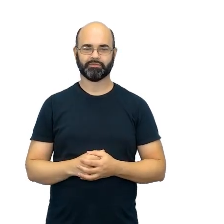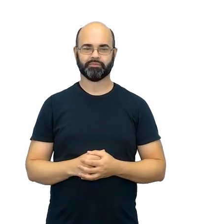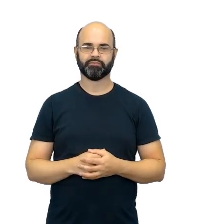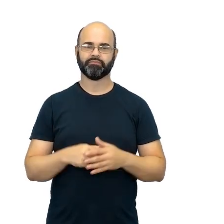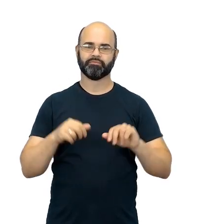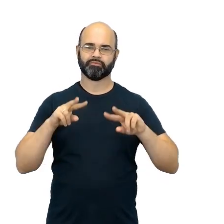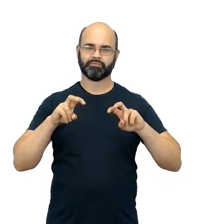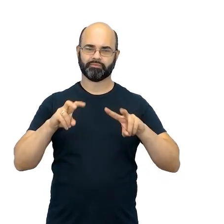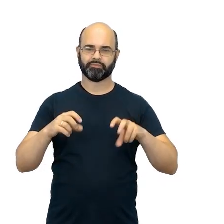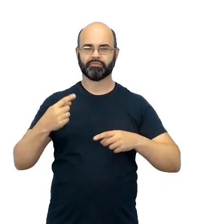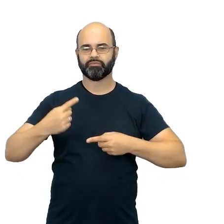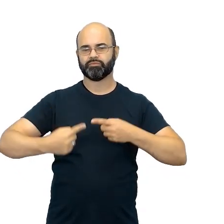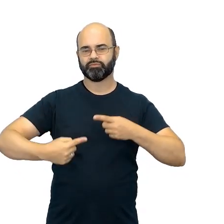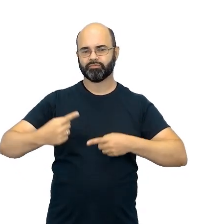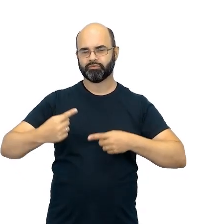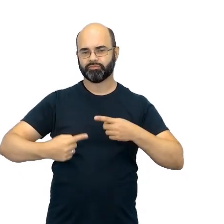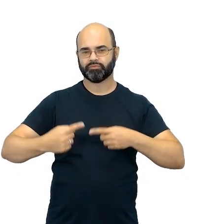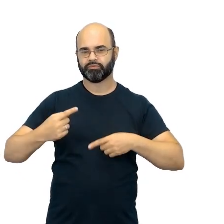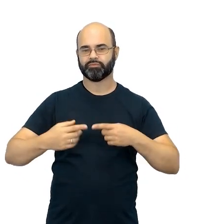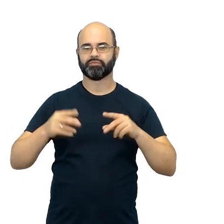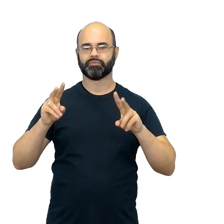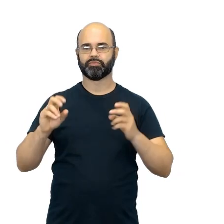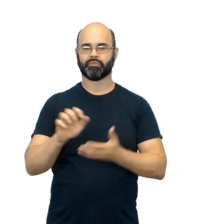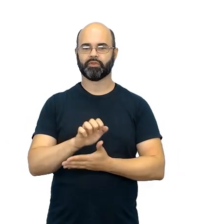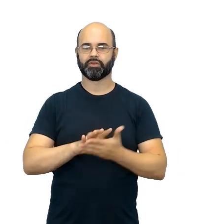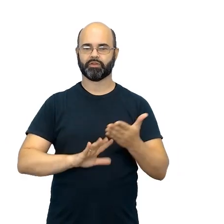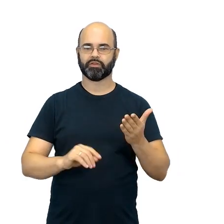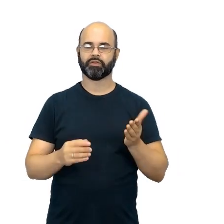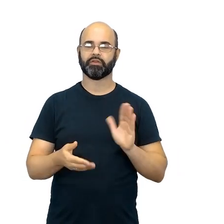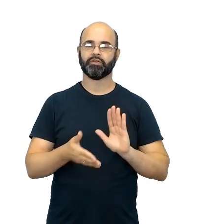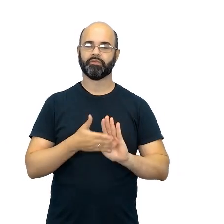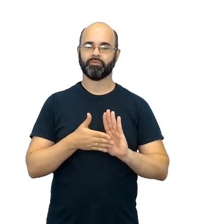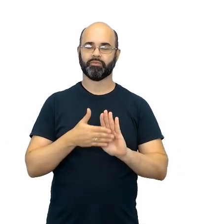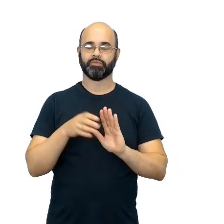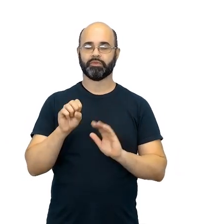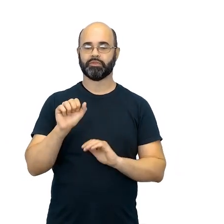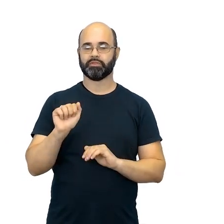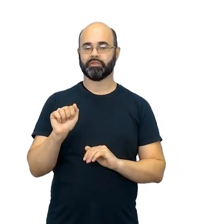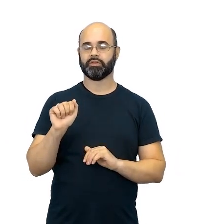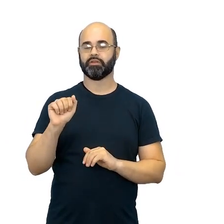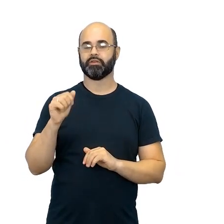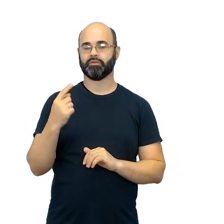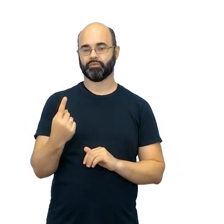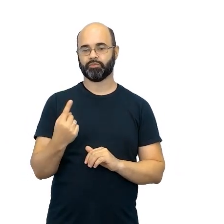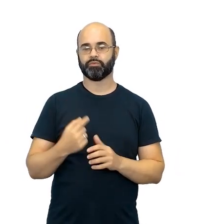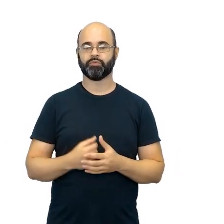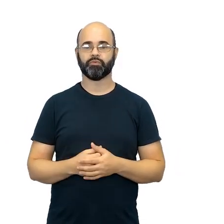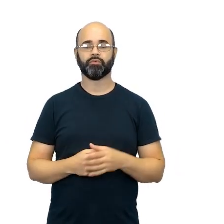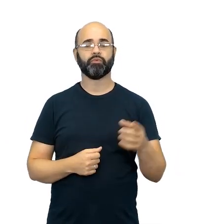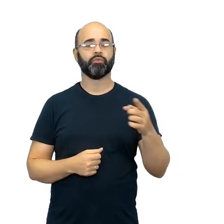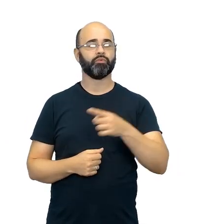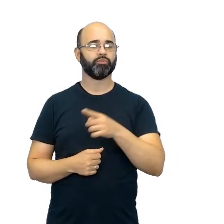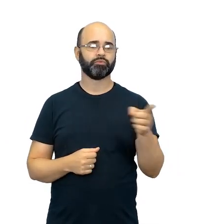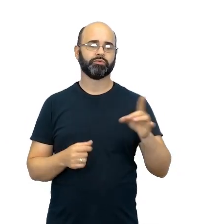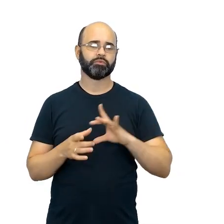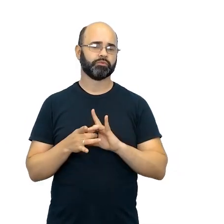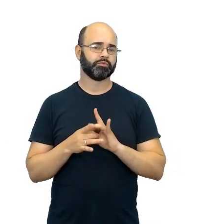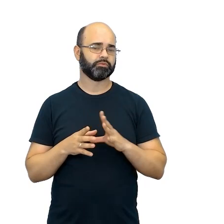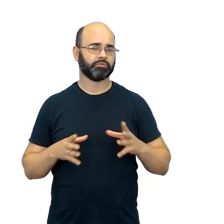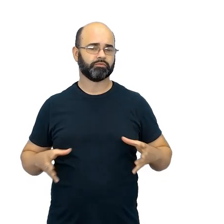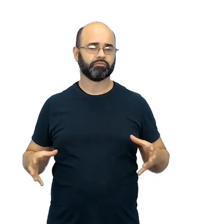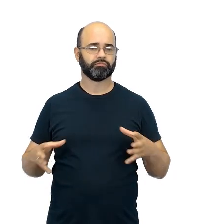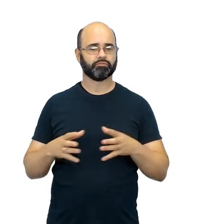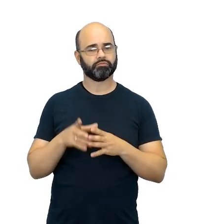favorecer discussões sobre a natureza da ciência. Então, né, vocês poderão se basear nas reflexões desenvolvidas na formação